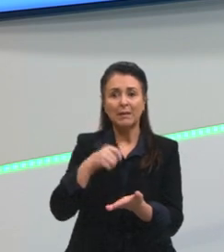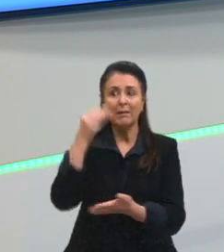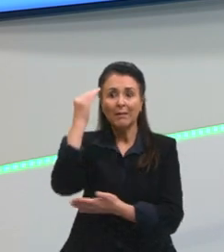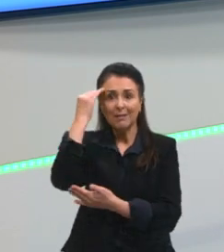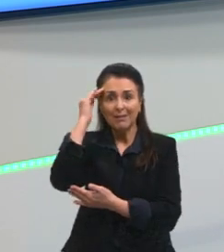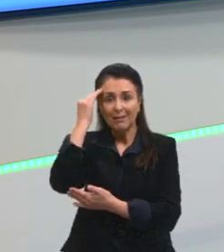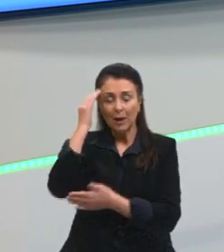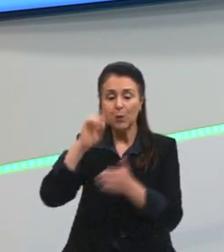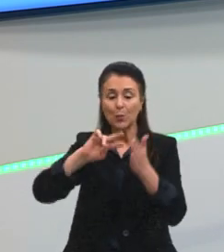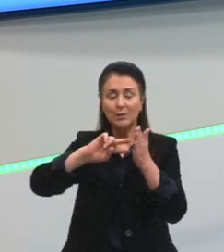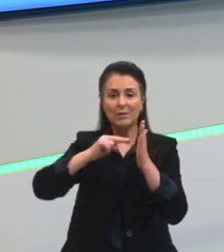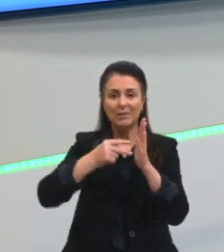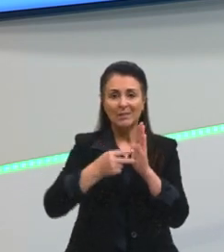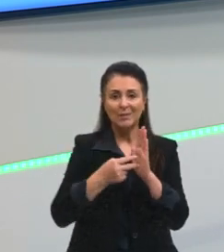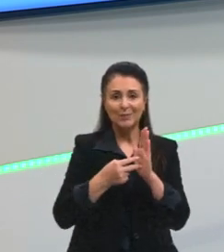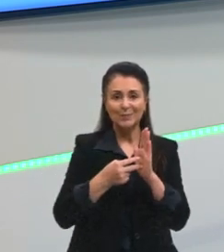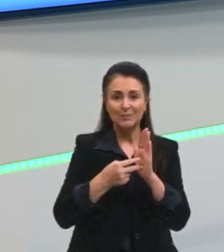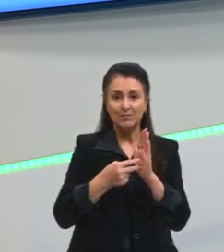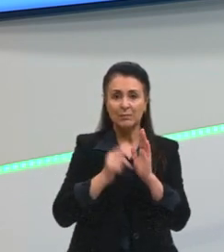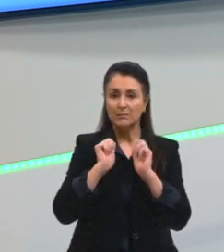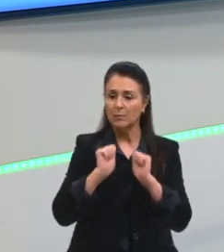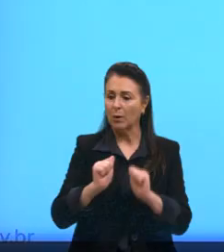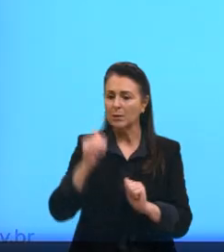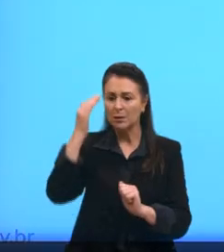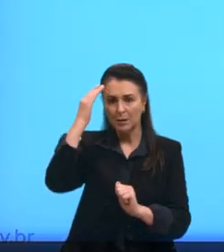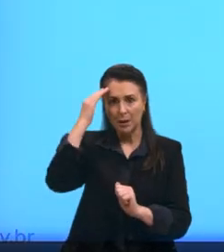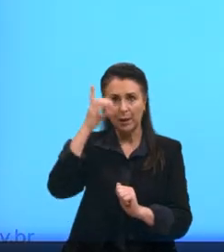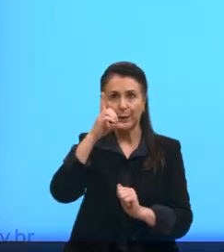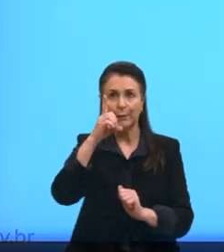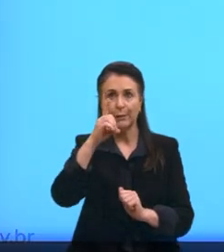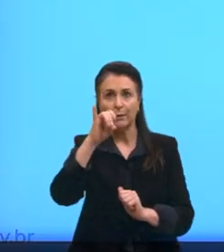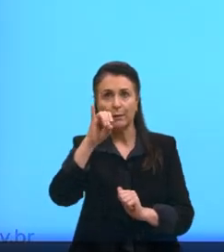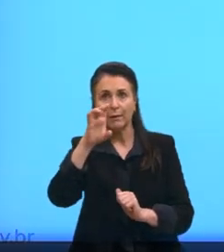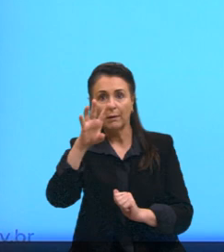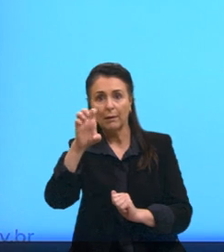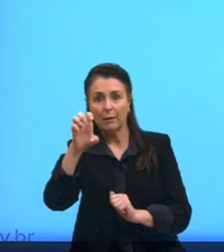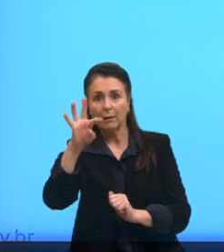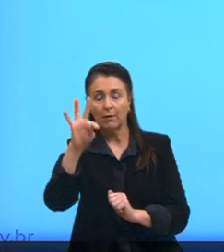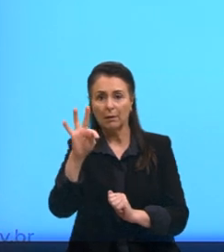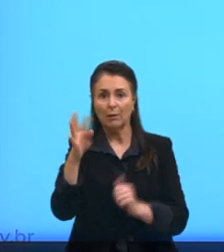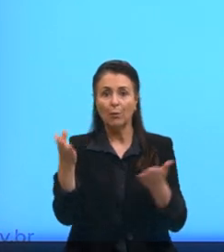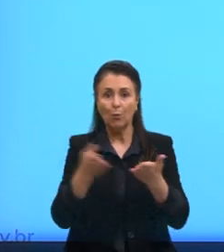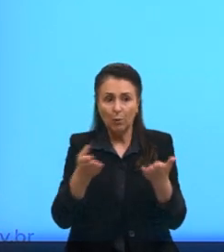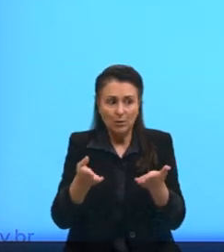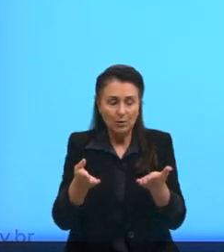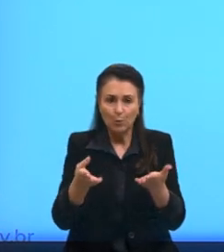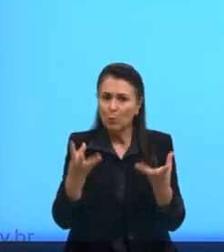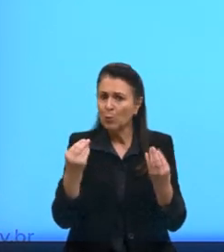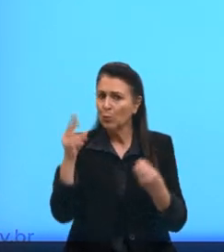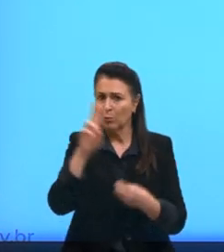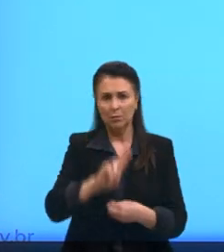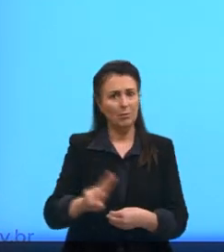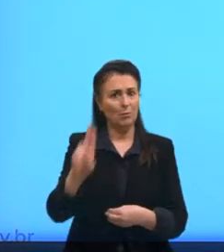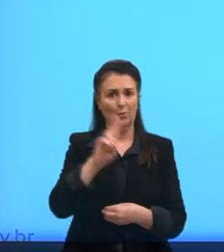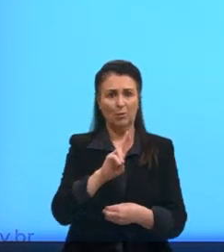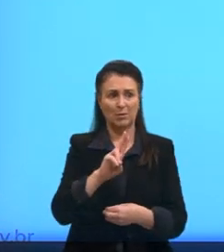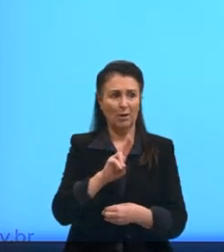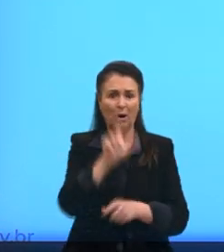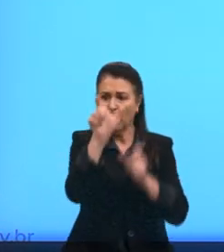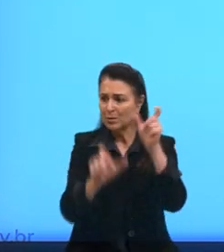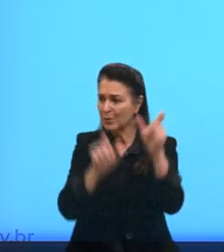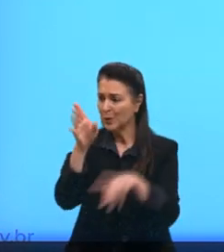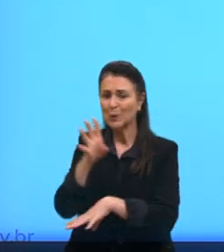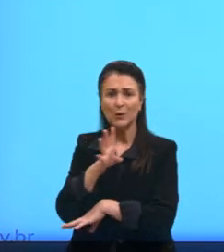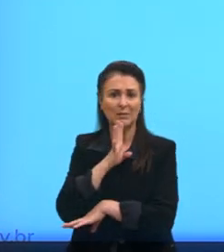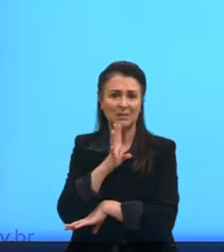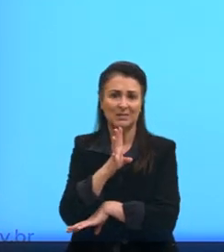entender o significado eu posso entender que dai que hoje já está hum night hoje já está realmente